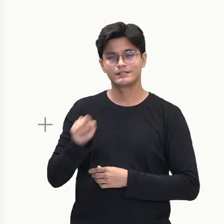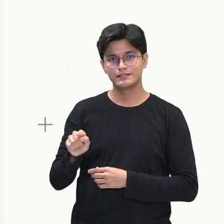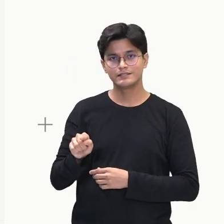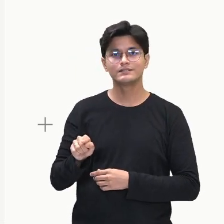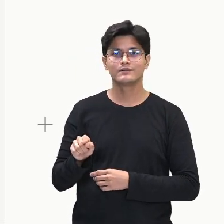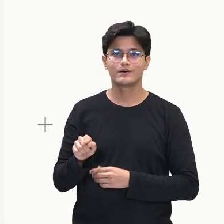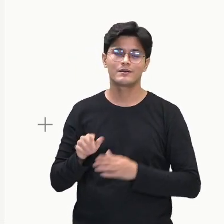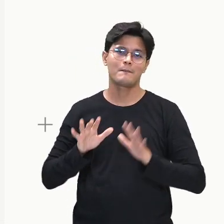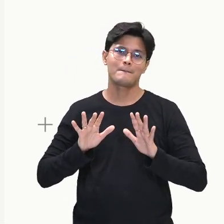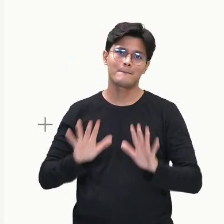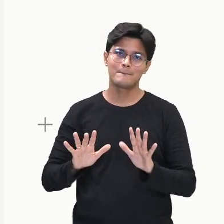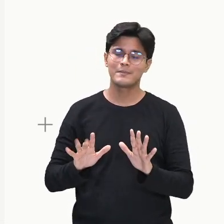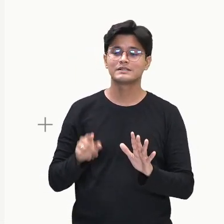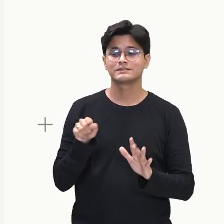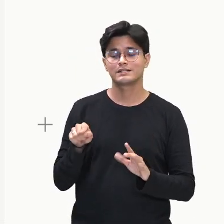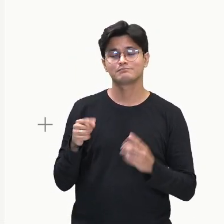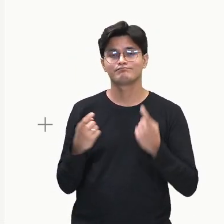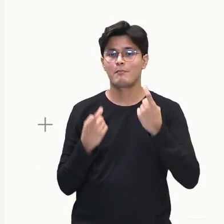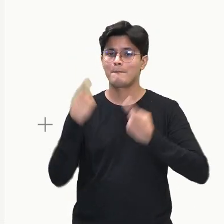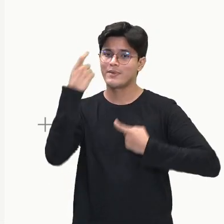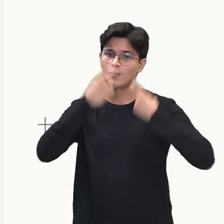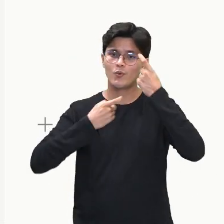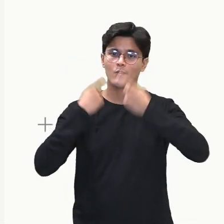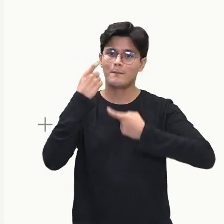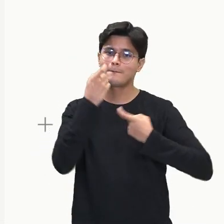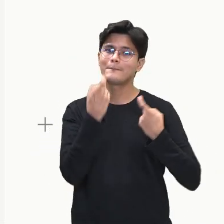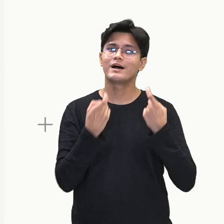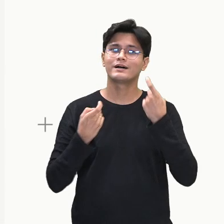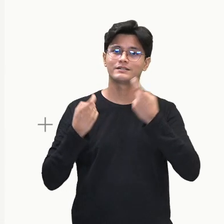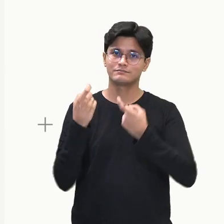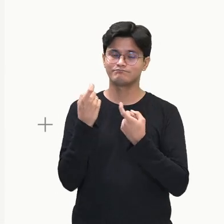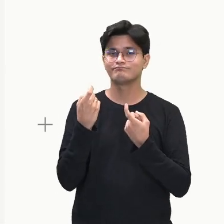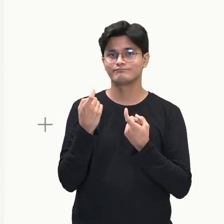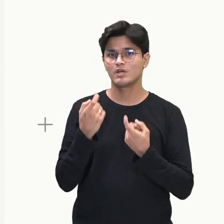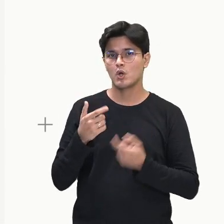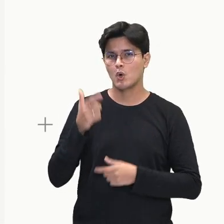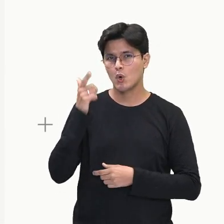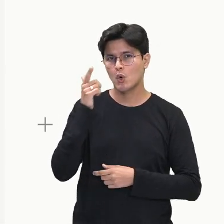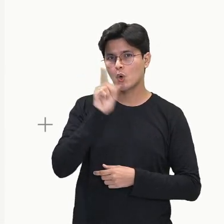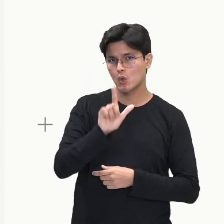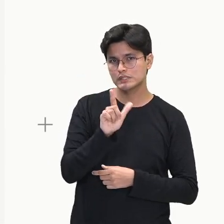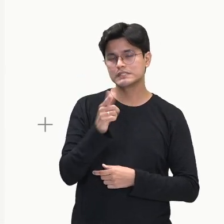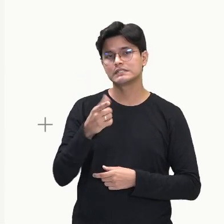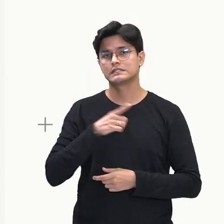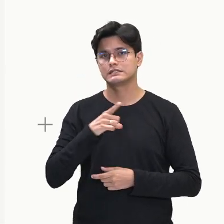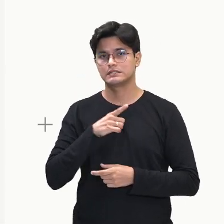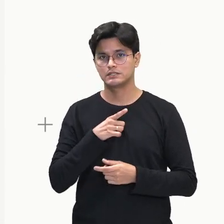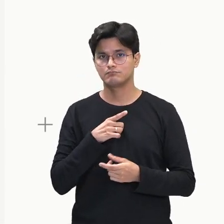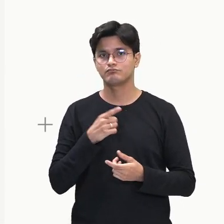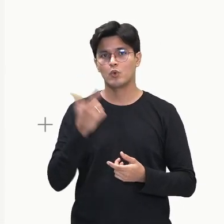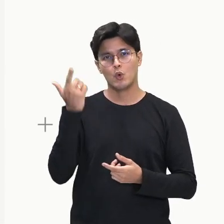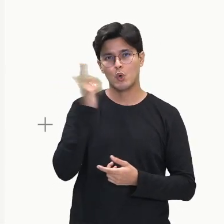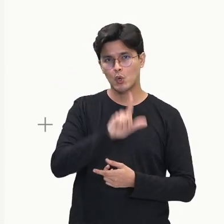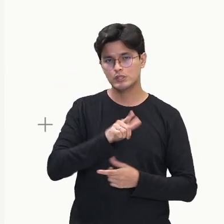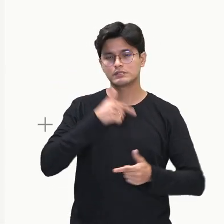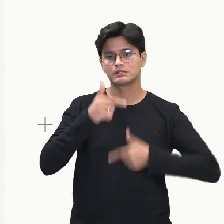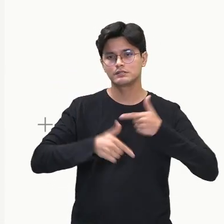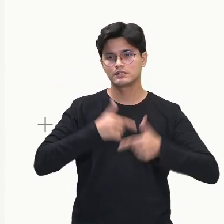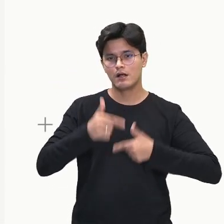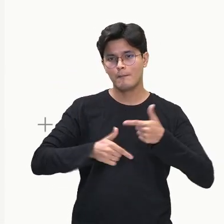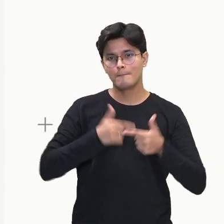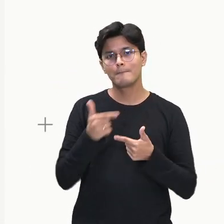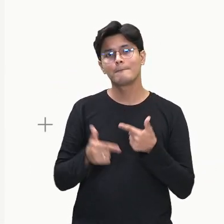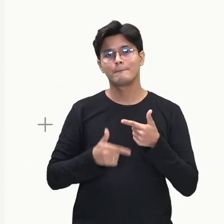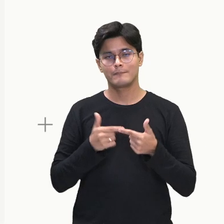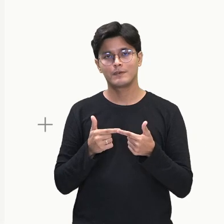estão bastante preocupadas em ter um emprego e conseguir ali sustentar as suas contas. Então o desemprego